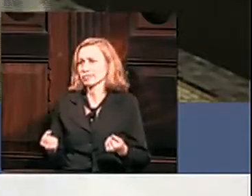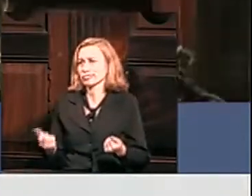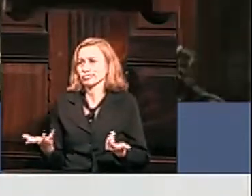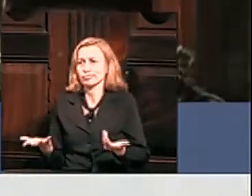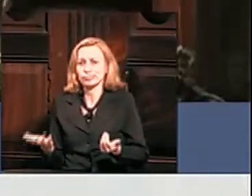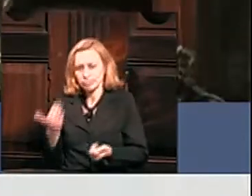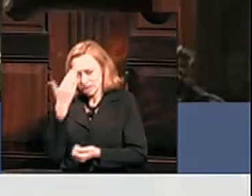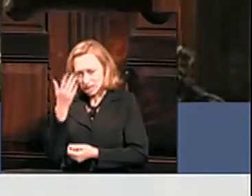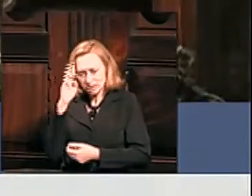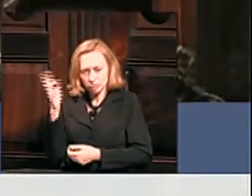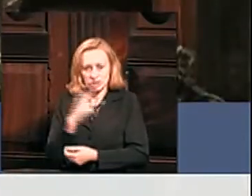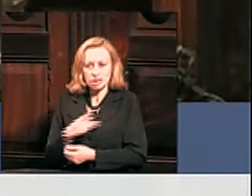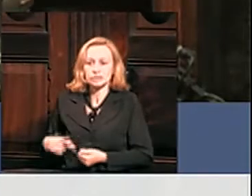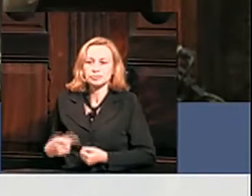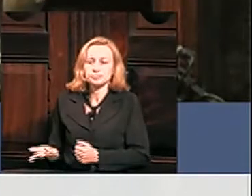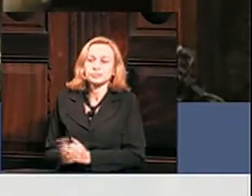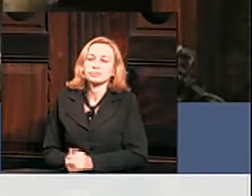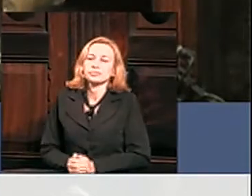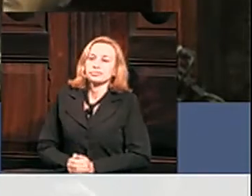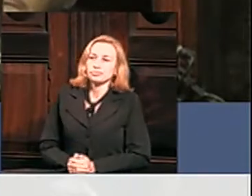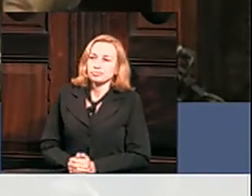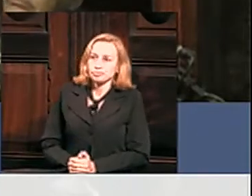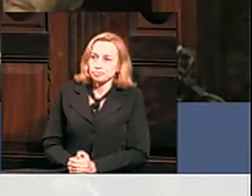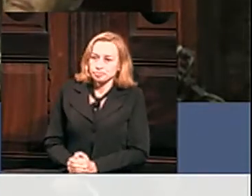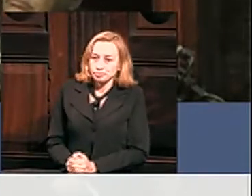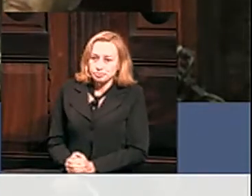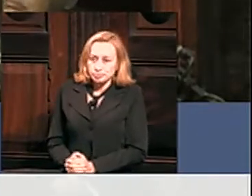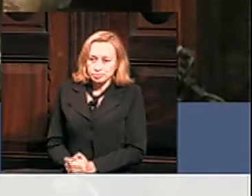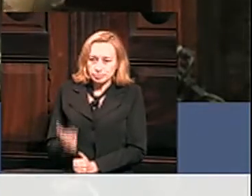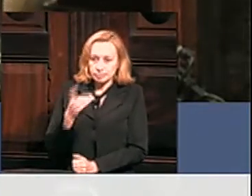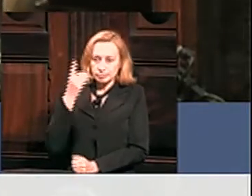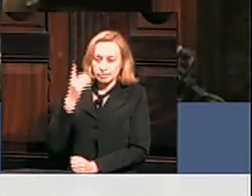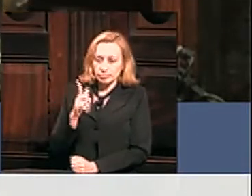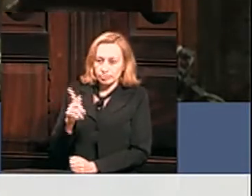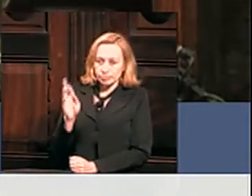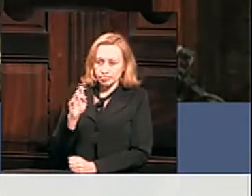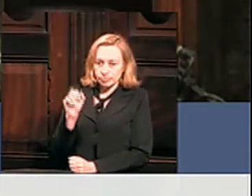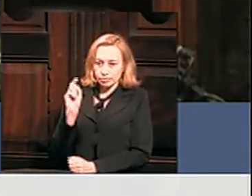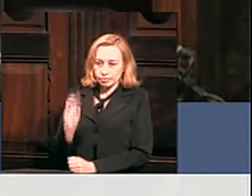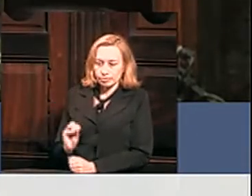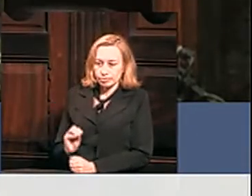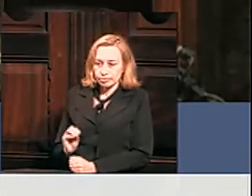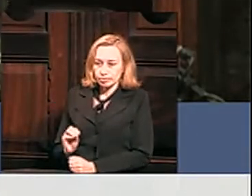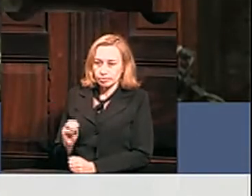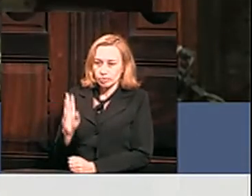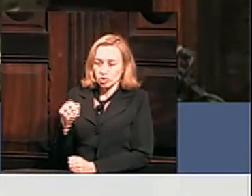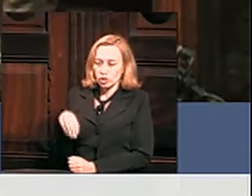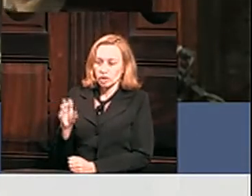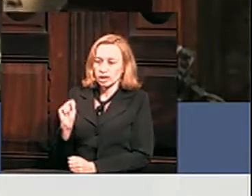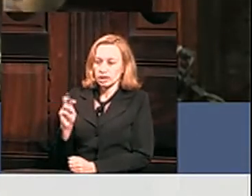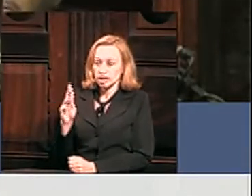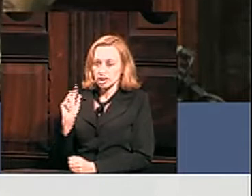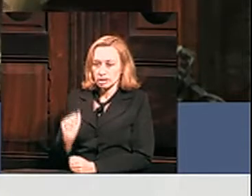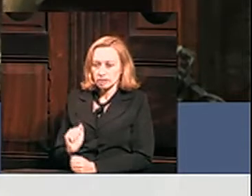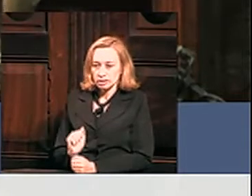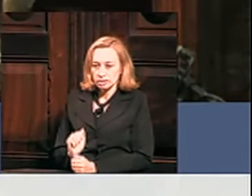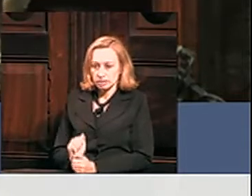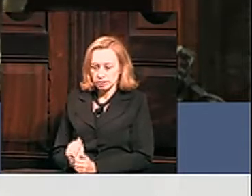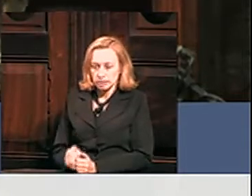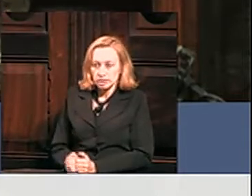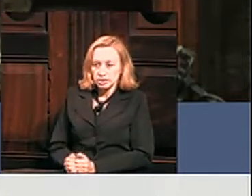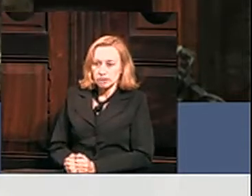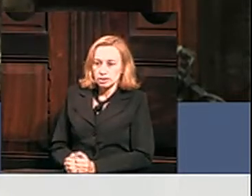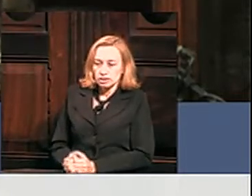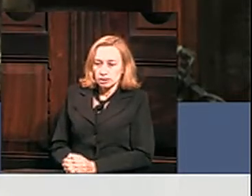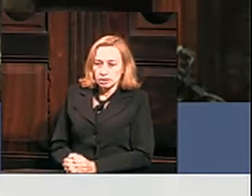presidente. Muito obrigado, deputada Lucinha. Deputado Geraldo Moreira. Deputado Jorge Felipe Neto.